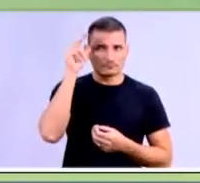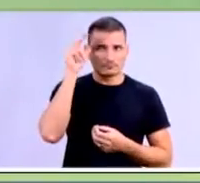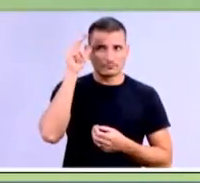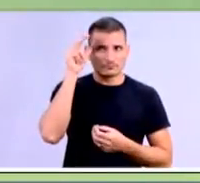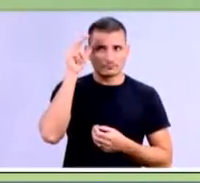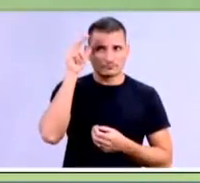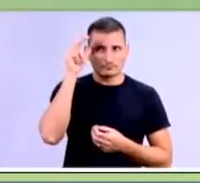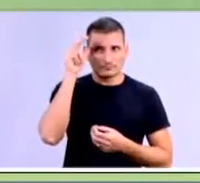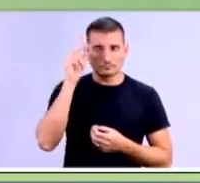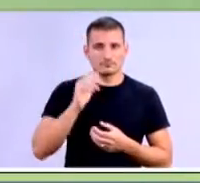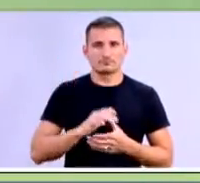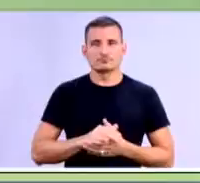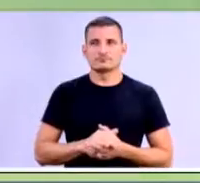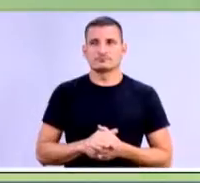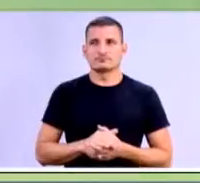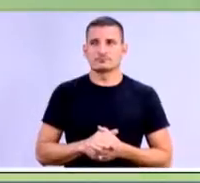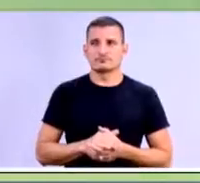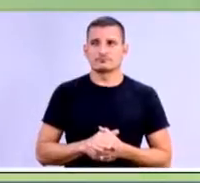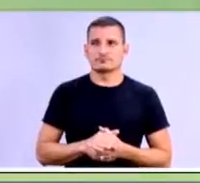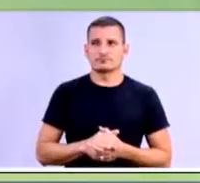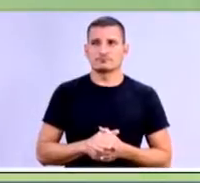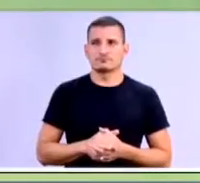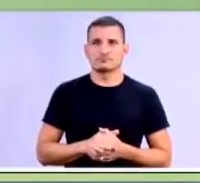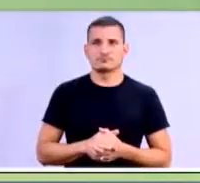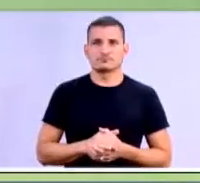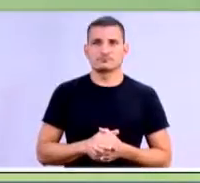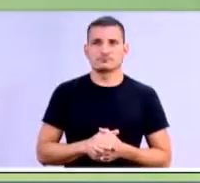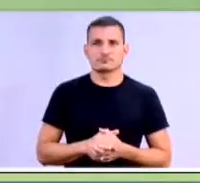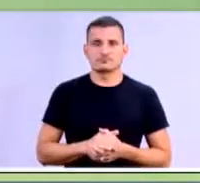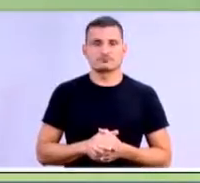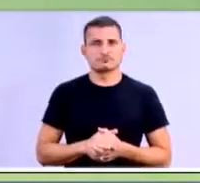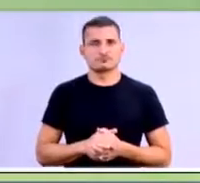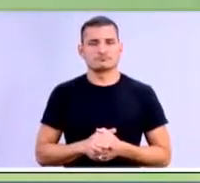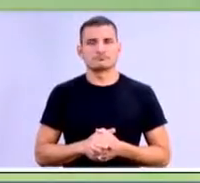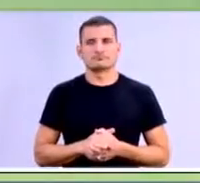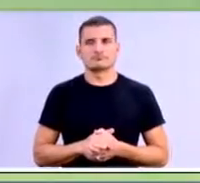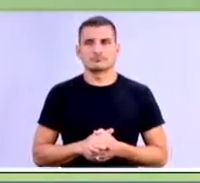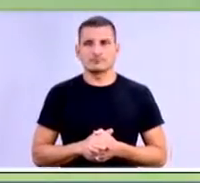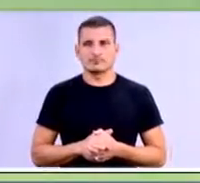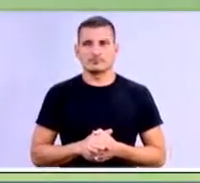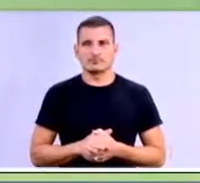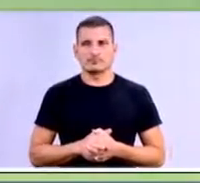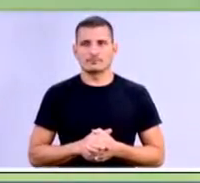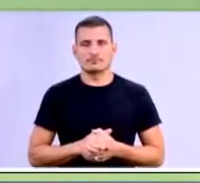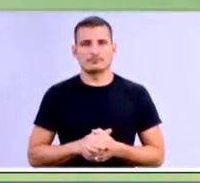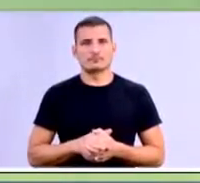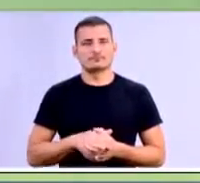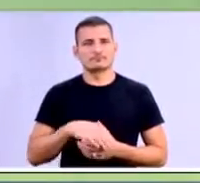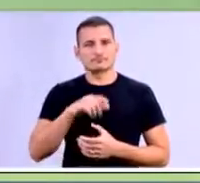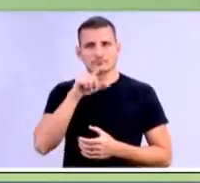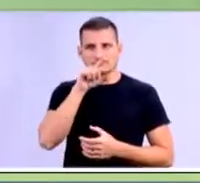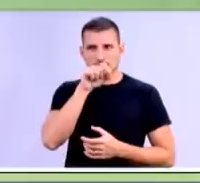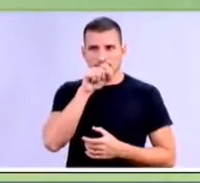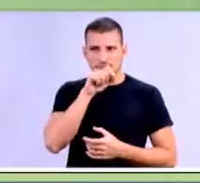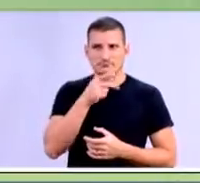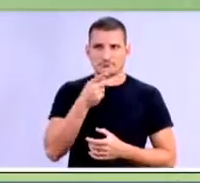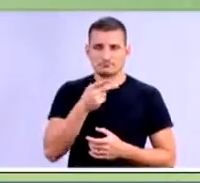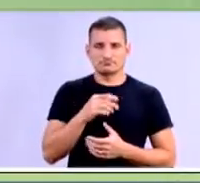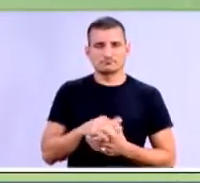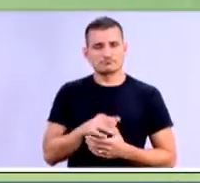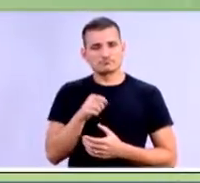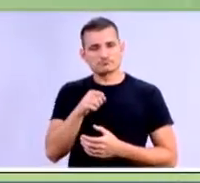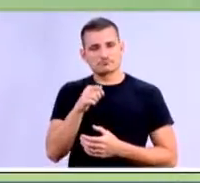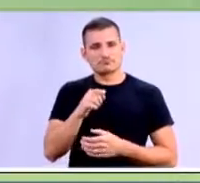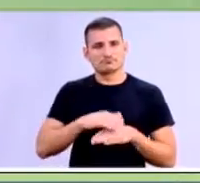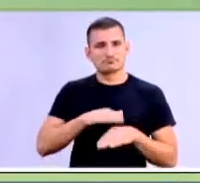de chicote em cima, sem dó nem piedade. Bem feito! Exclamou um papagaio. Quem mandou ser